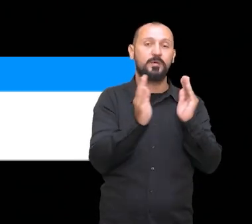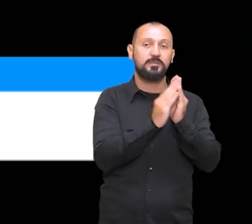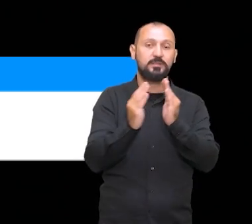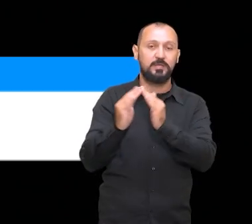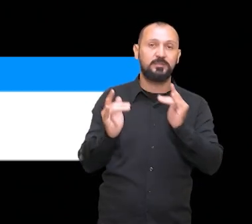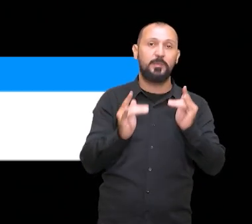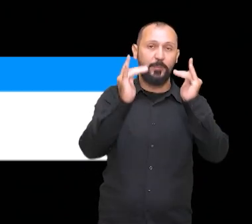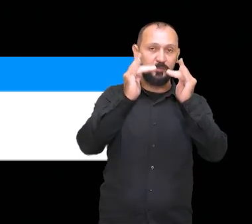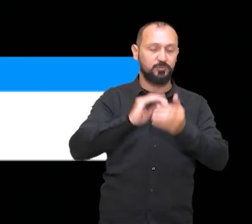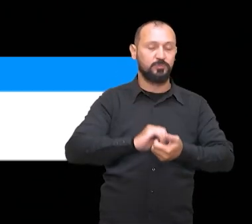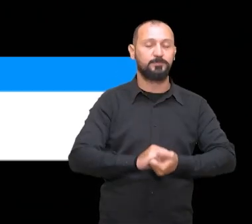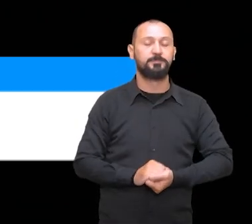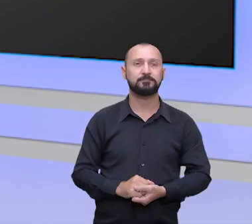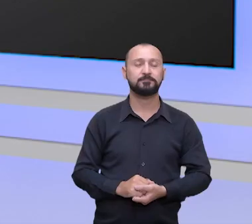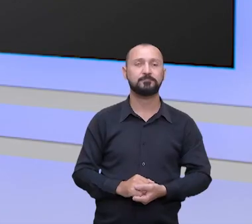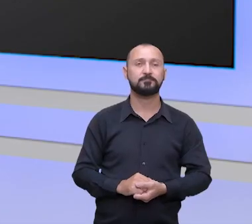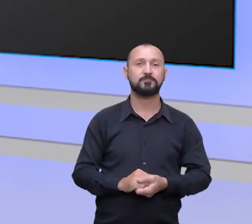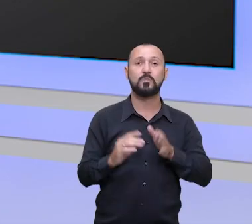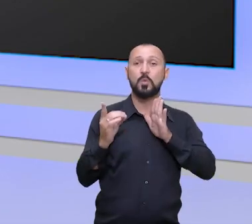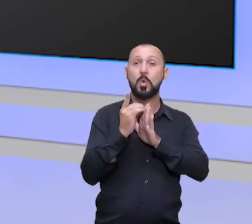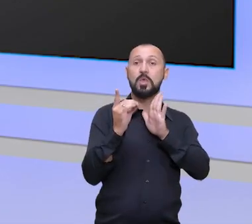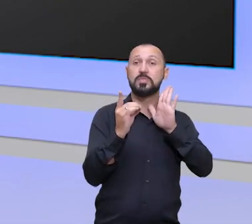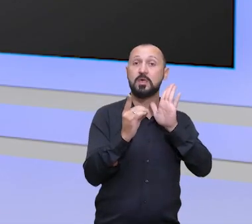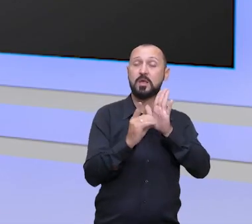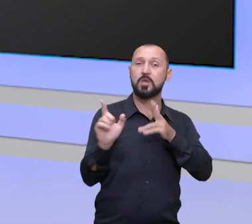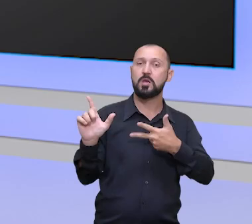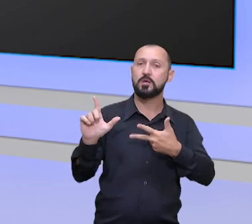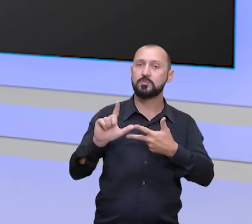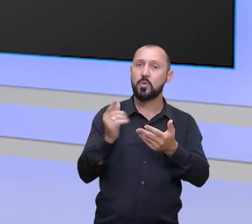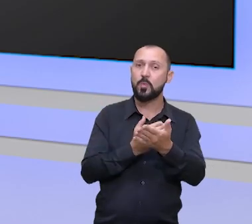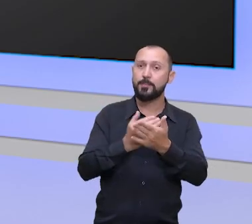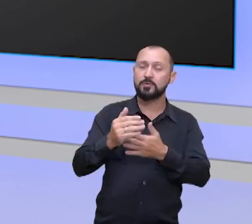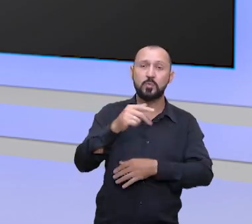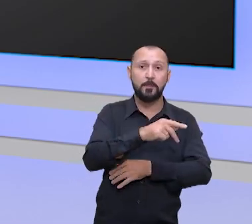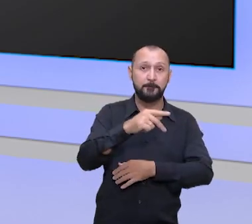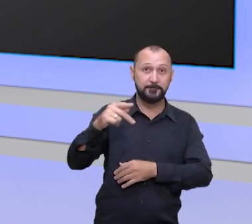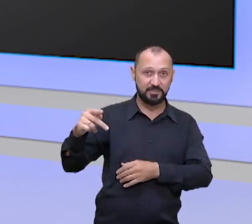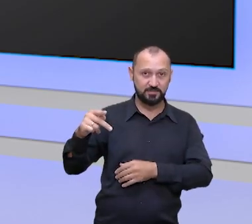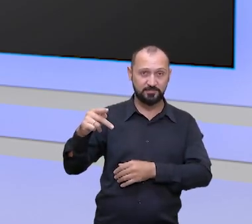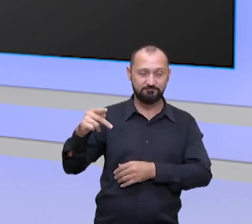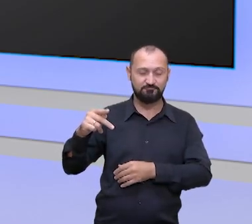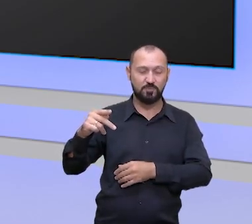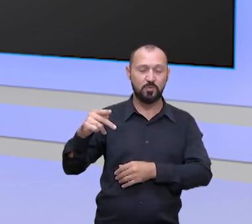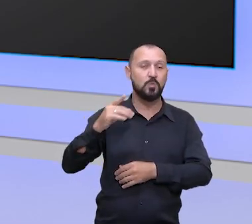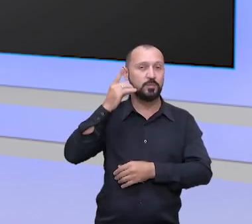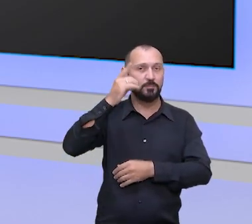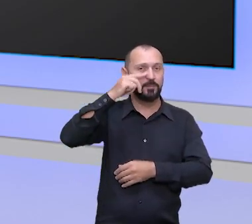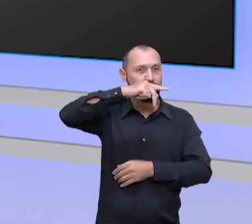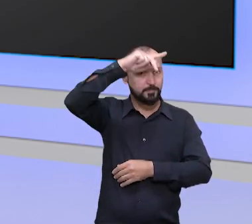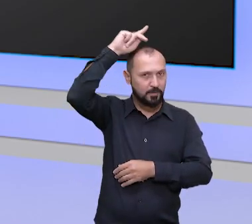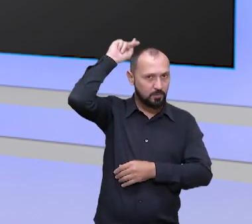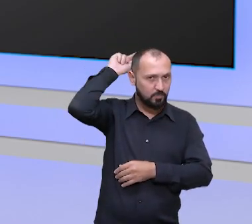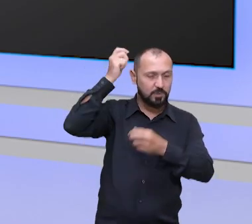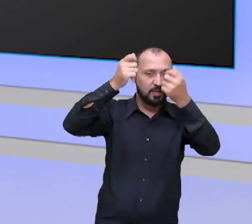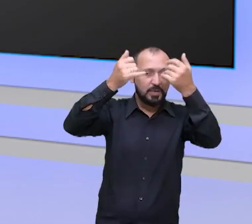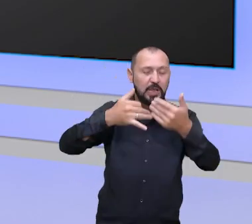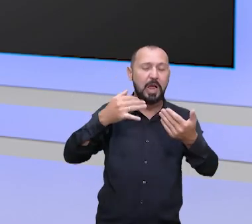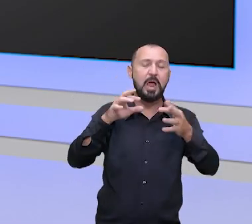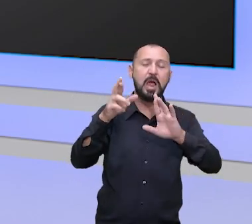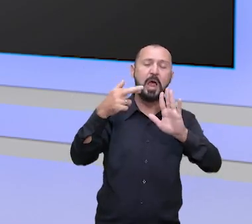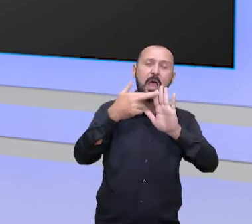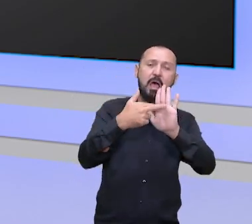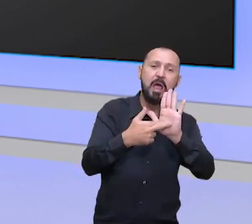e de prédios comerciais. Decreto legislativo de autoria do presidente da Alemes, deputado Paulo